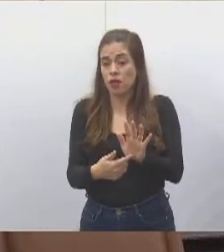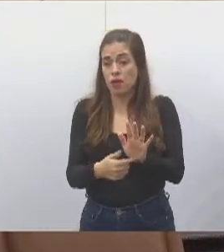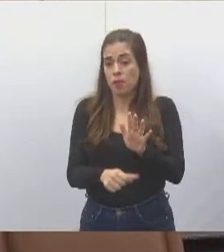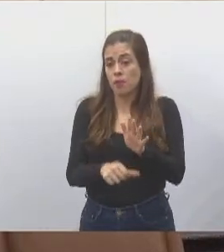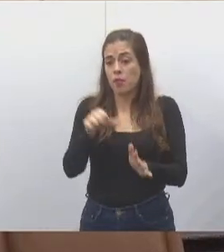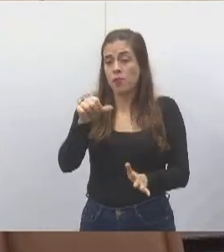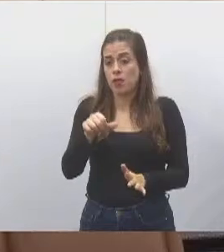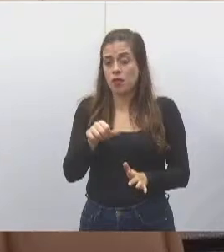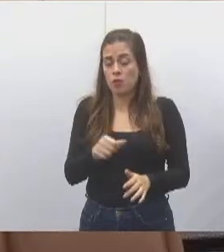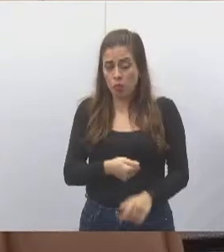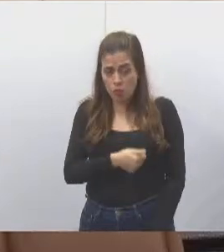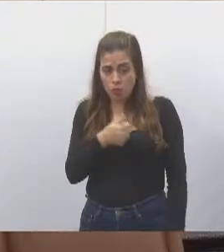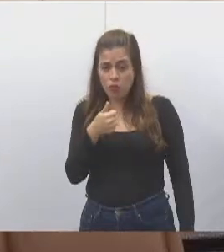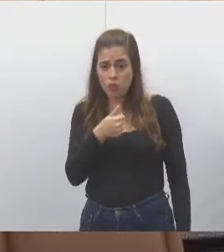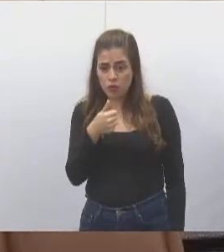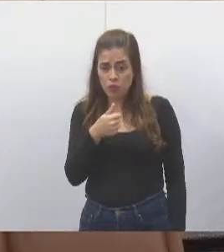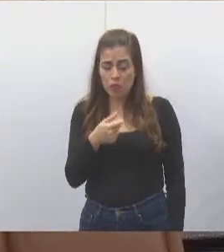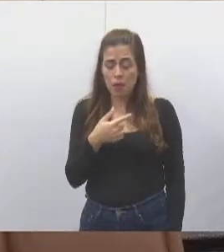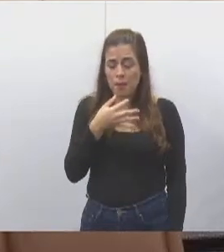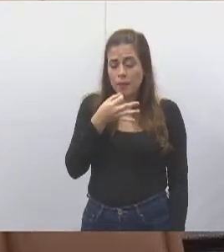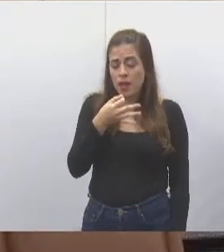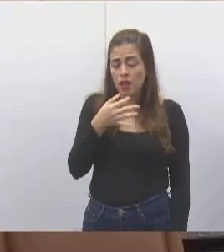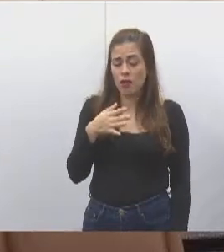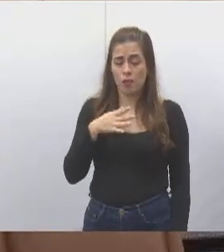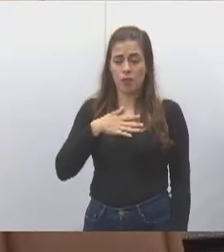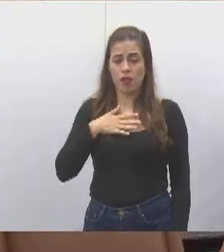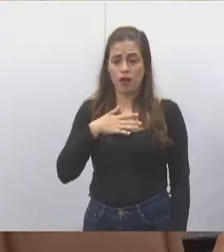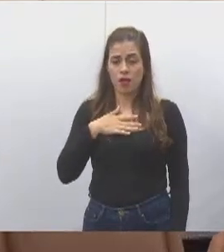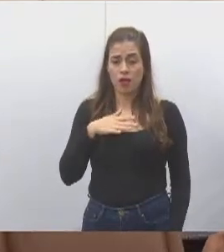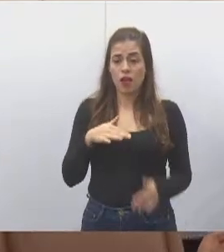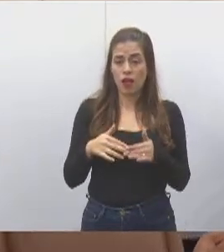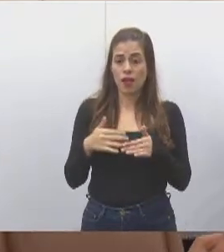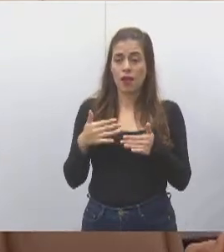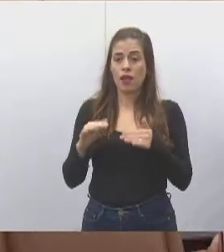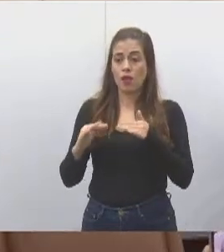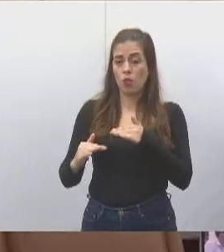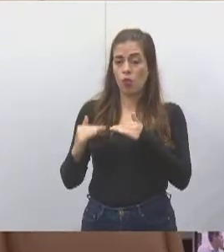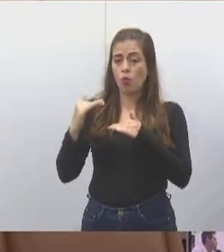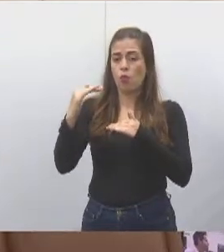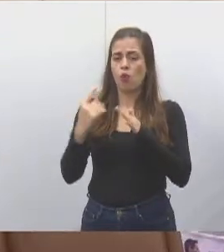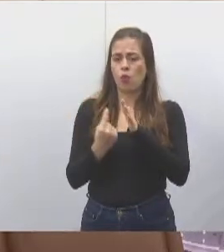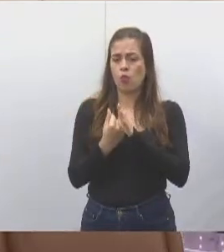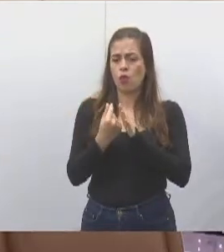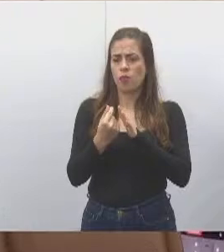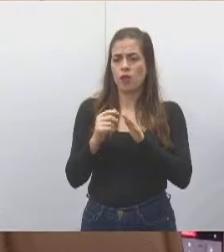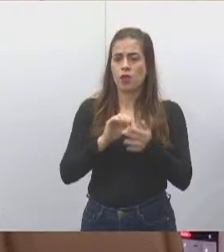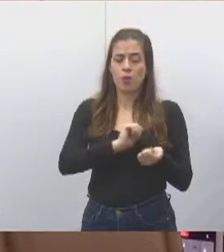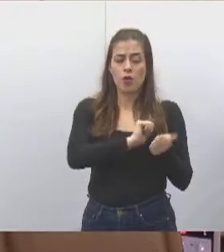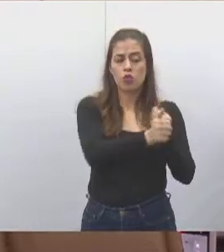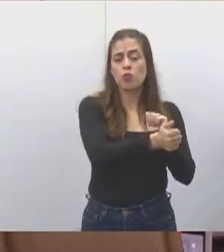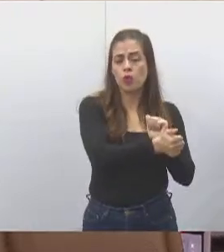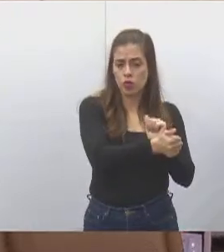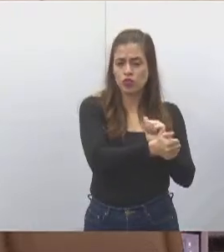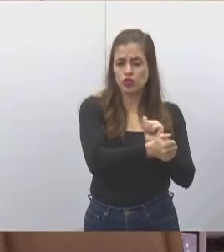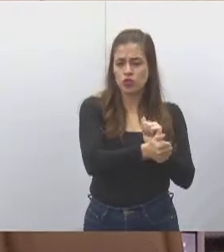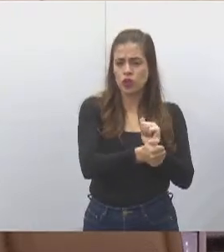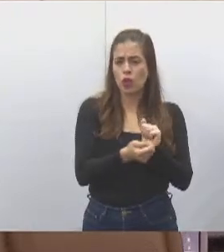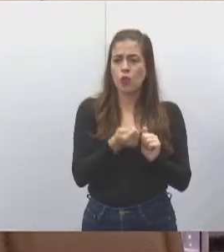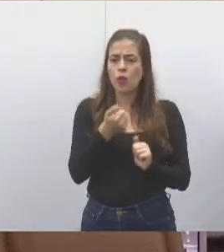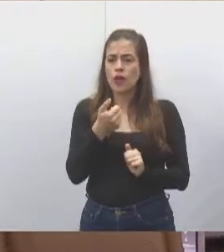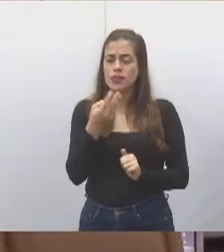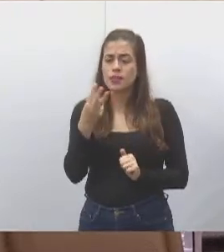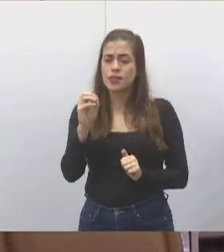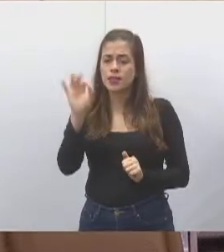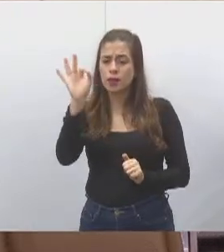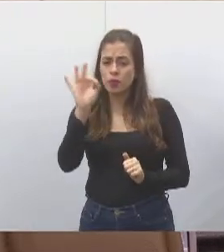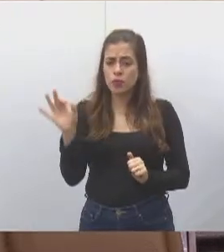ponto positivo, na minha opinião, a elevação do orçamento para o esporte, né, de aproximadamente